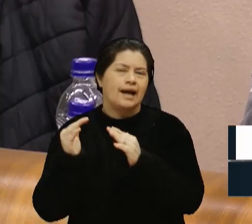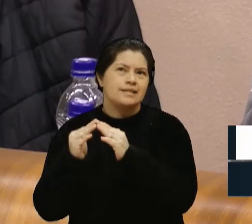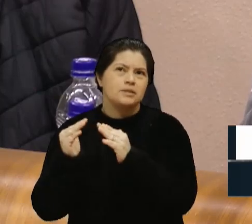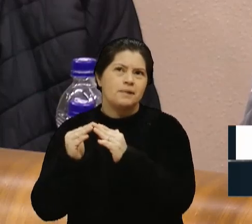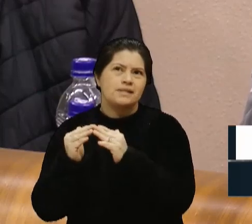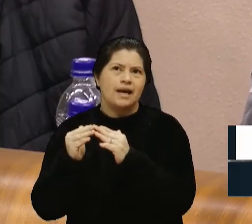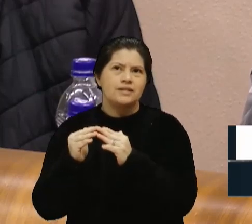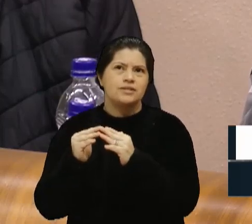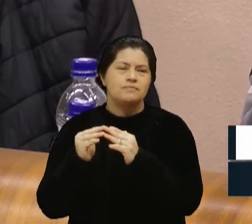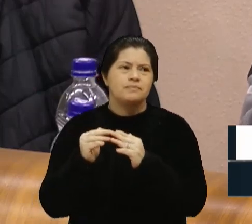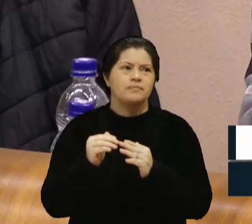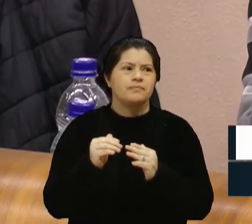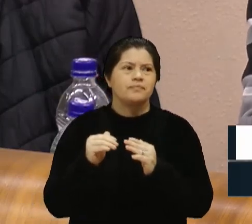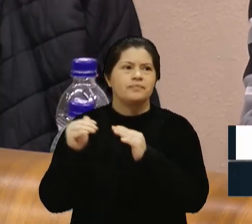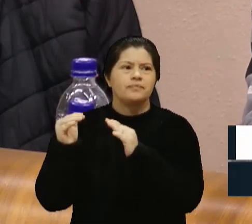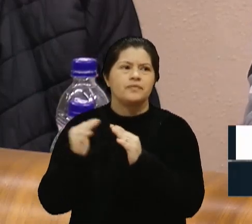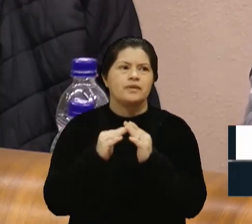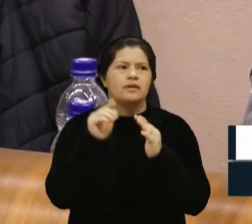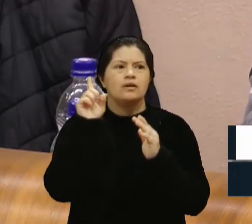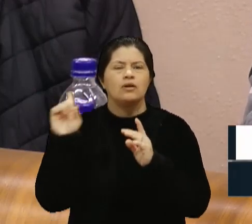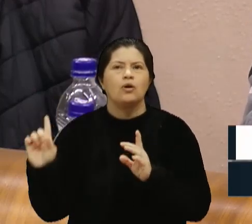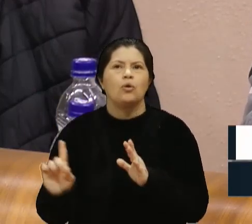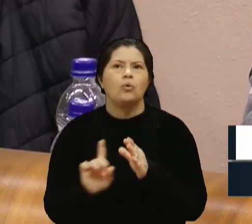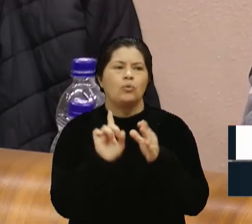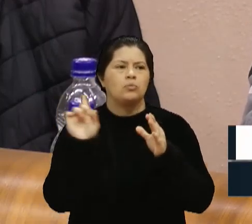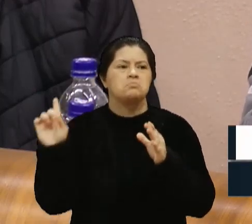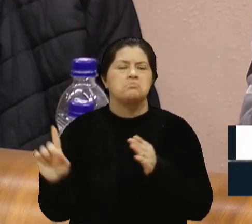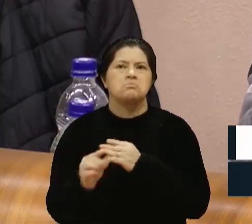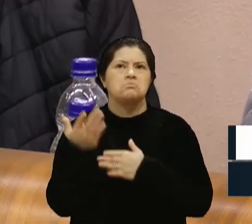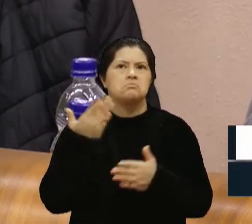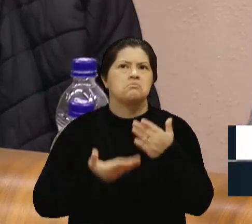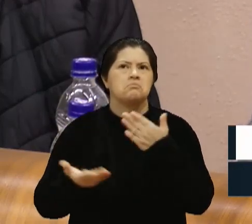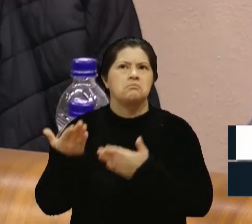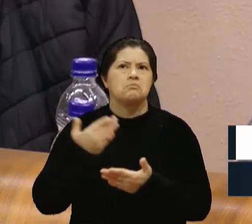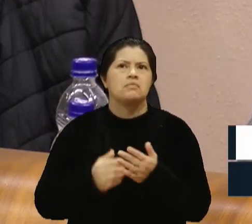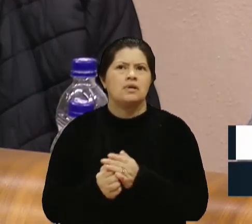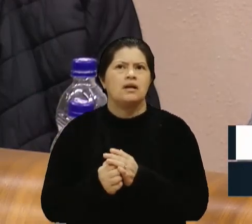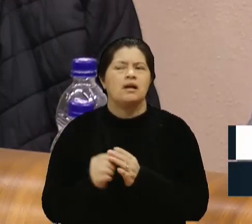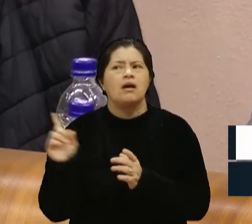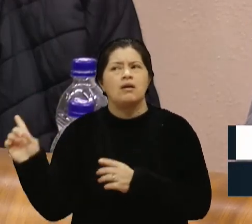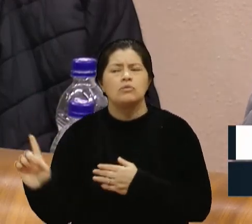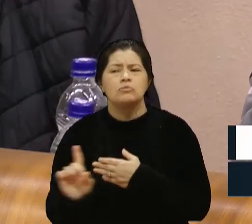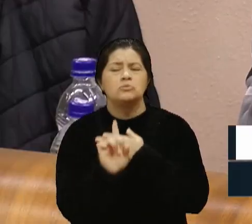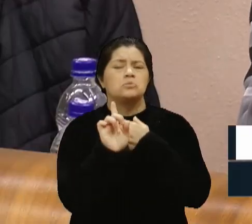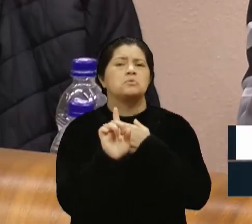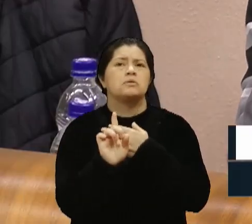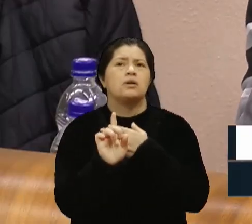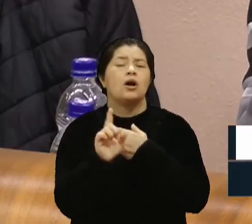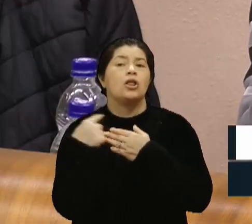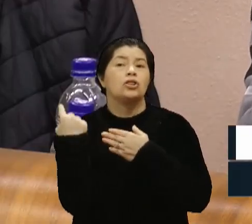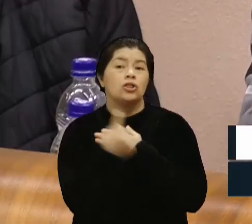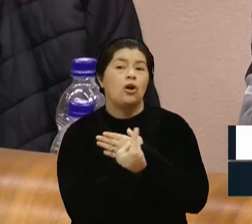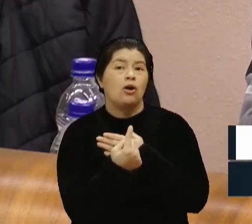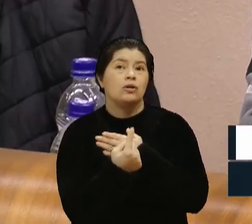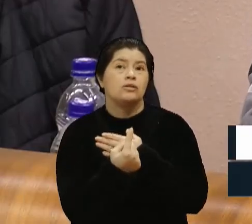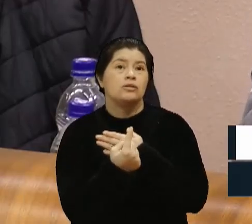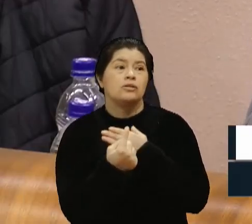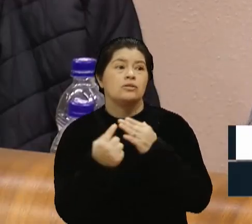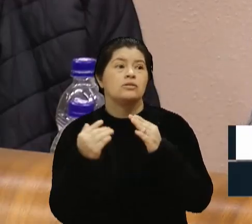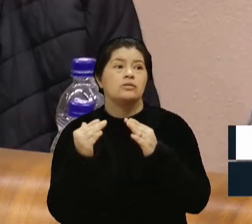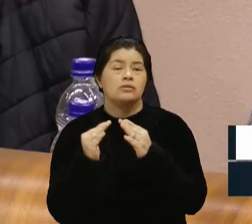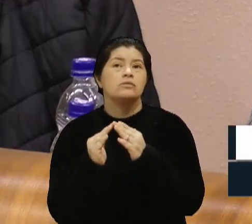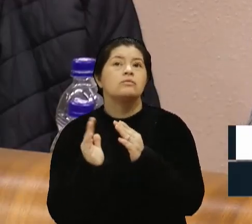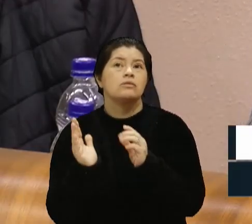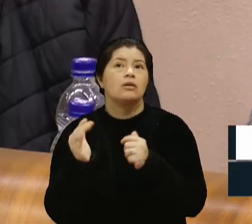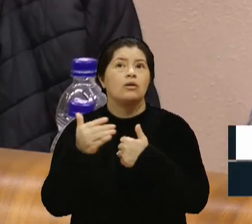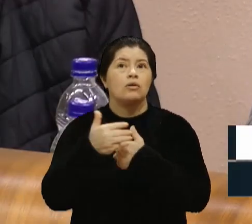gente consegue abordá-lo, mostrar o nosso serviço, vir para uma casa de passagem e nós